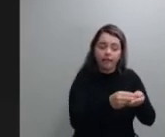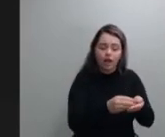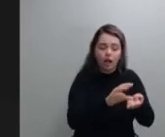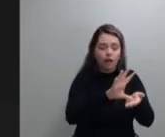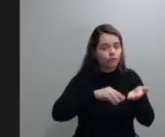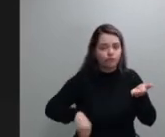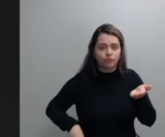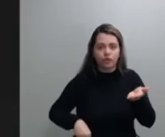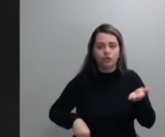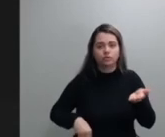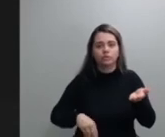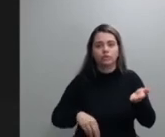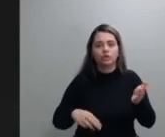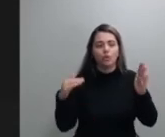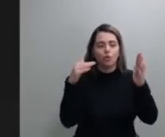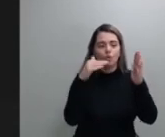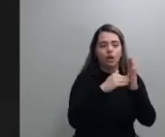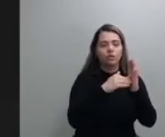documentação ao CAD